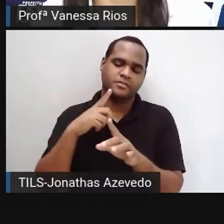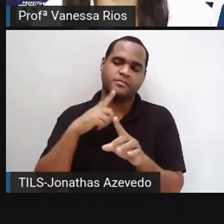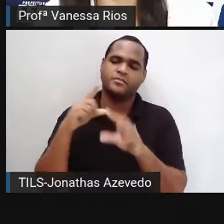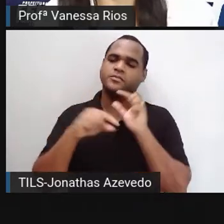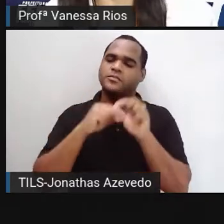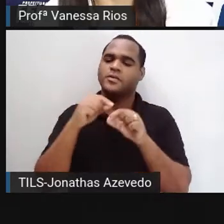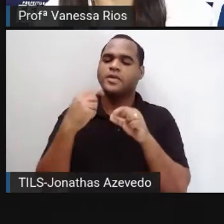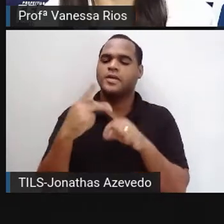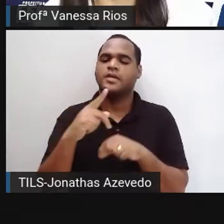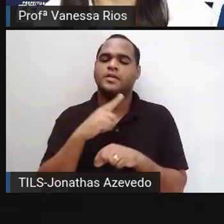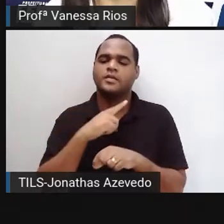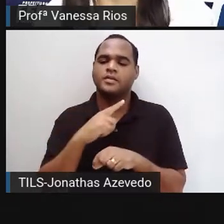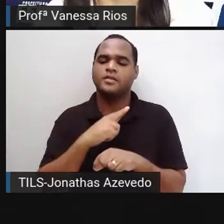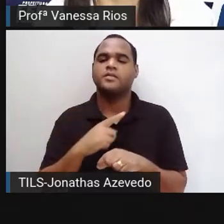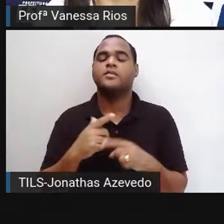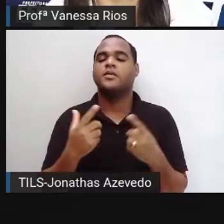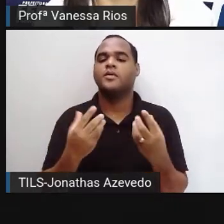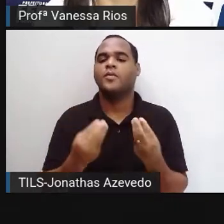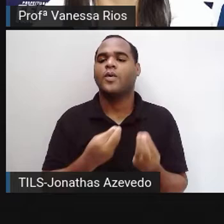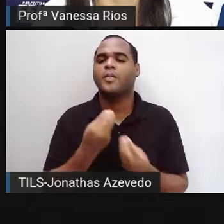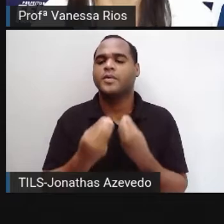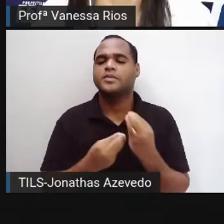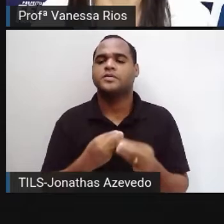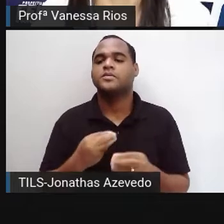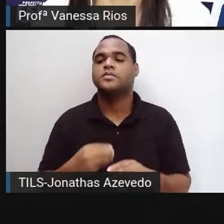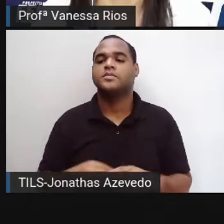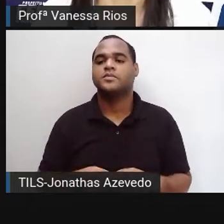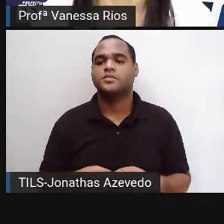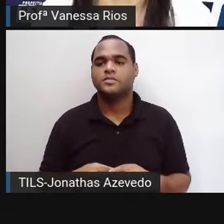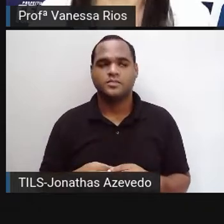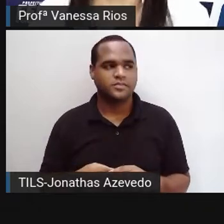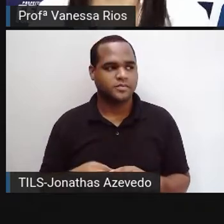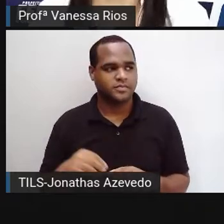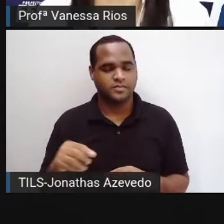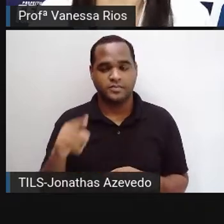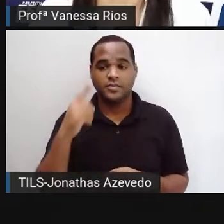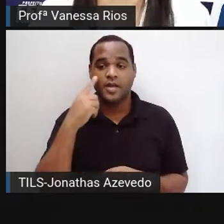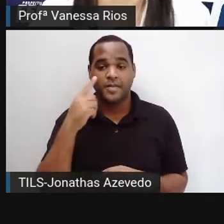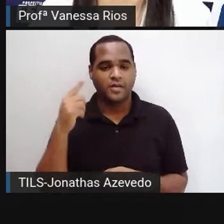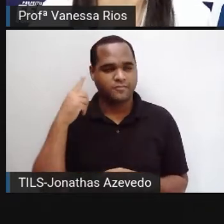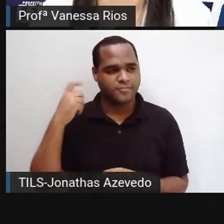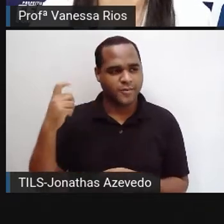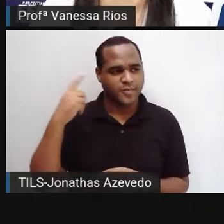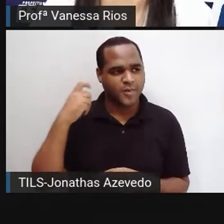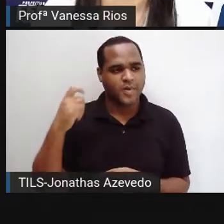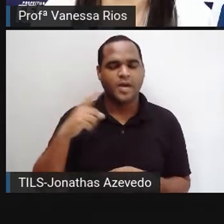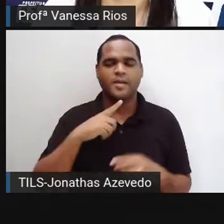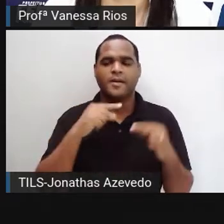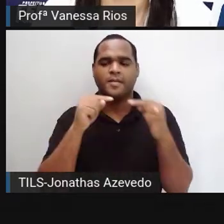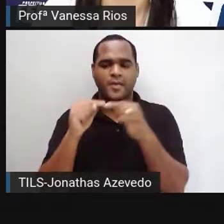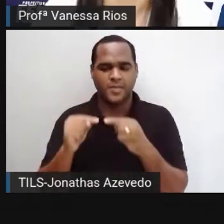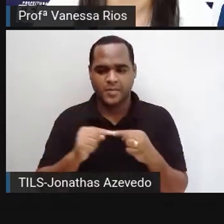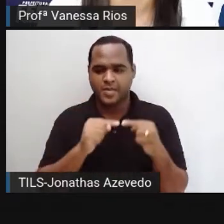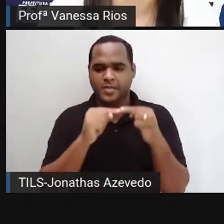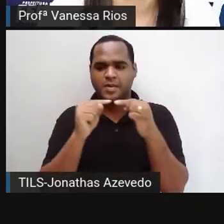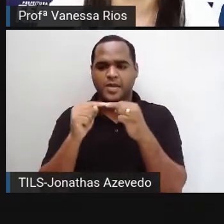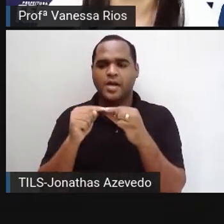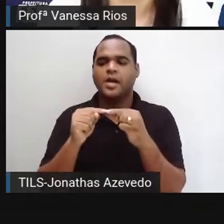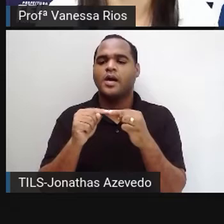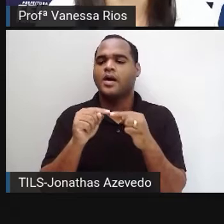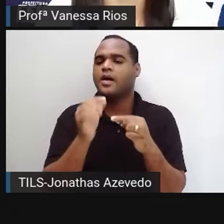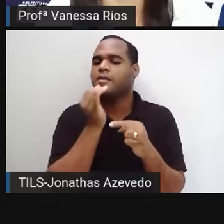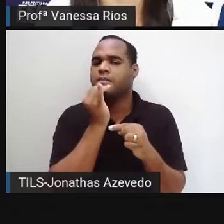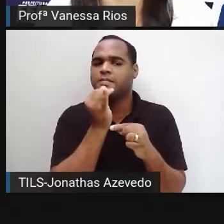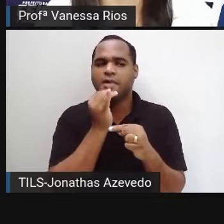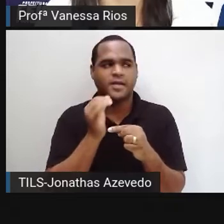vai ter um pouco de controle em relação a esse som, porque é algo que é produzido por nós com uma intenção